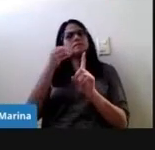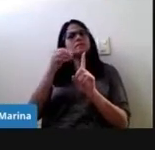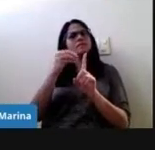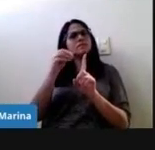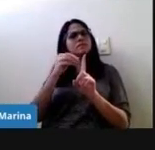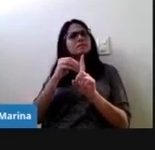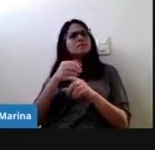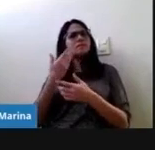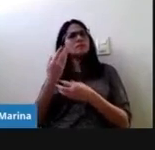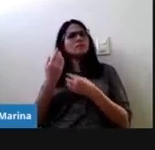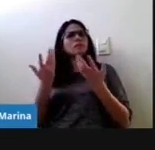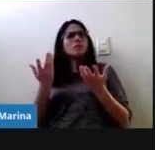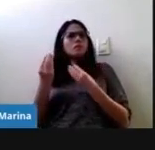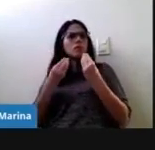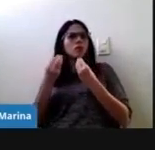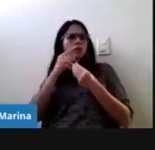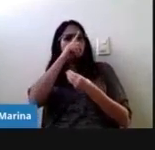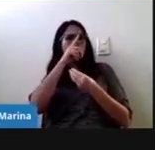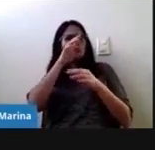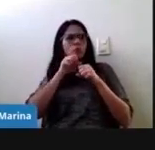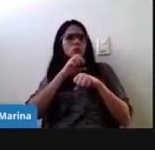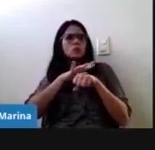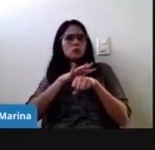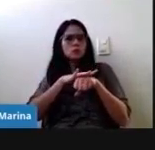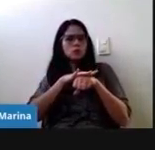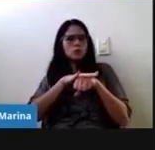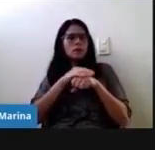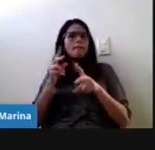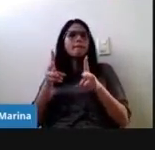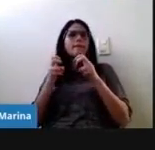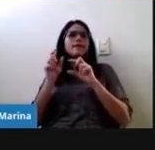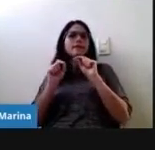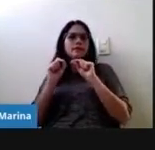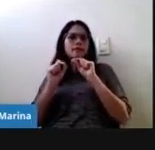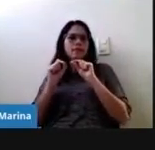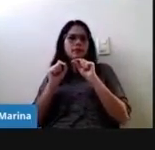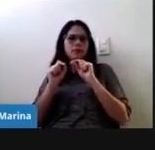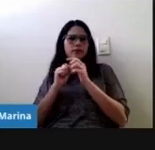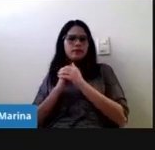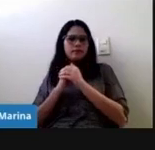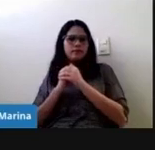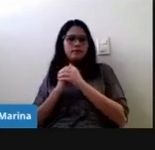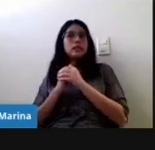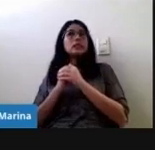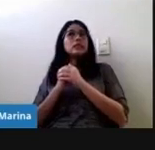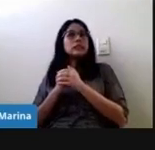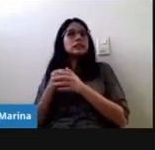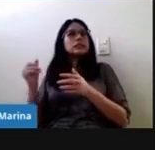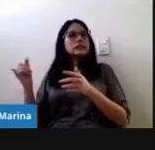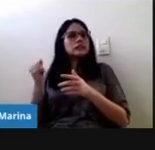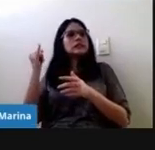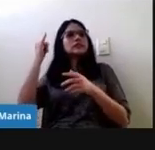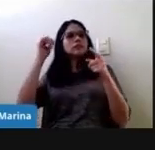vulnerabilidade demográfica, nesse estudo nós entendemos que 2 variáveis seriam importantes para a ocorrência,